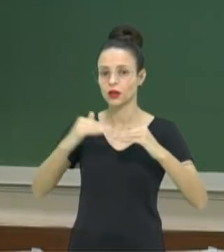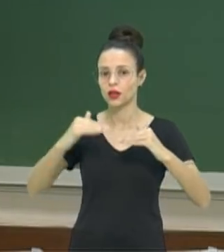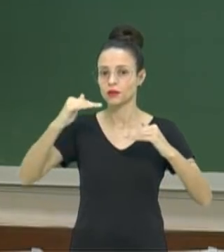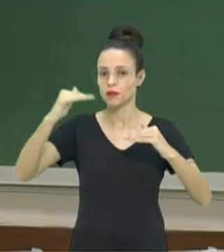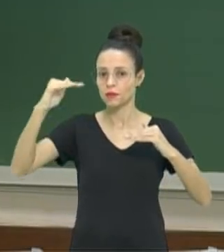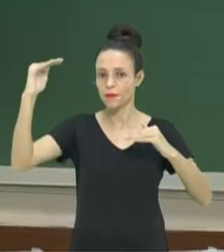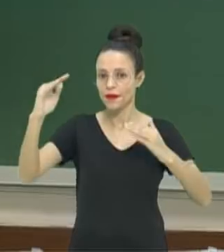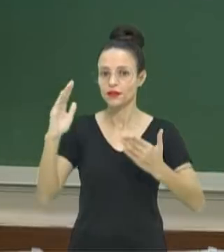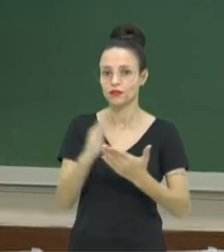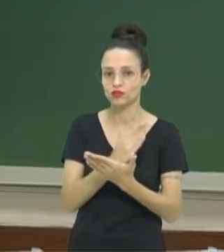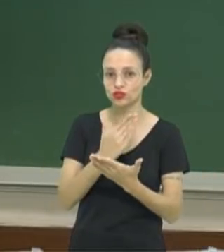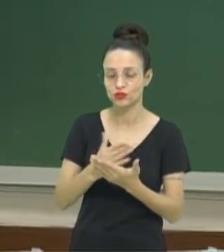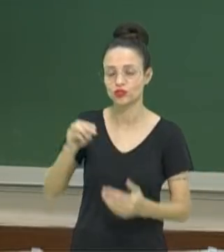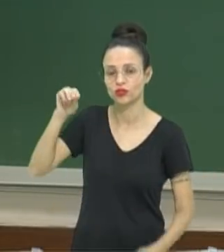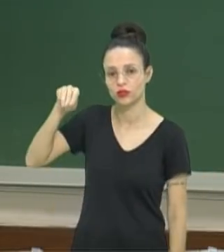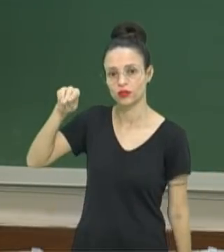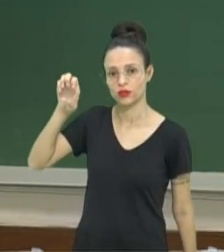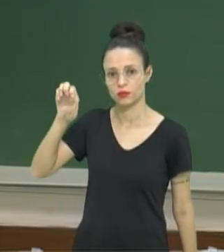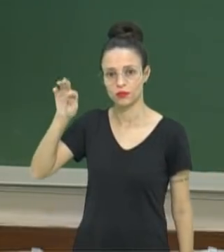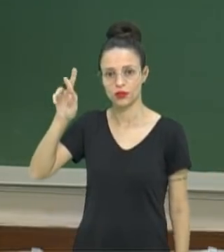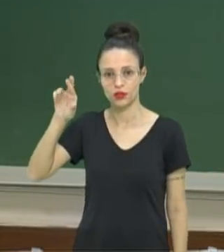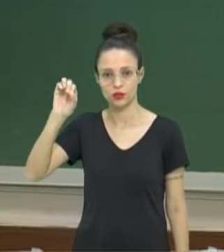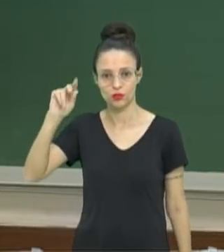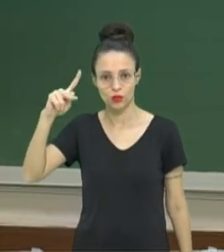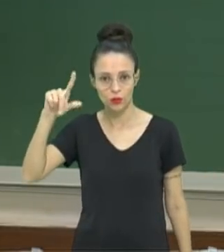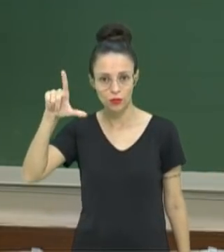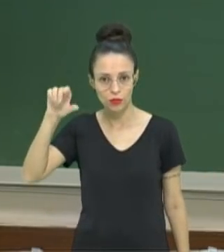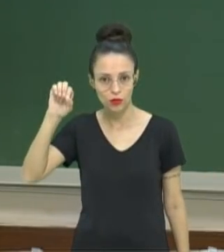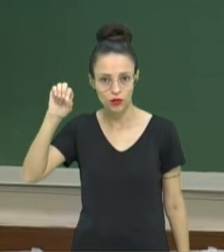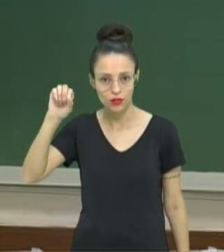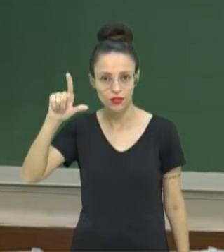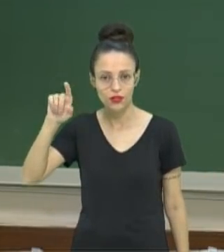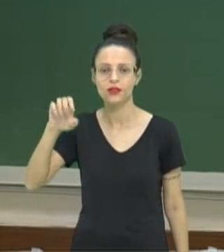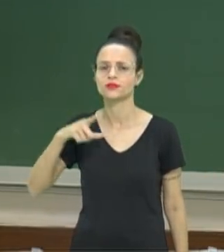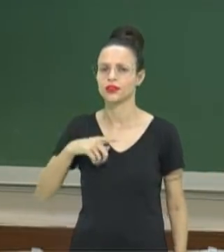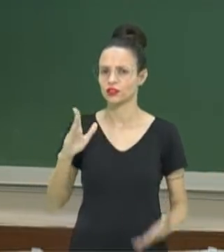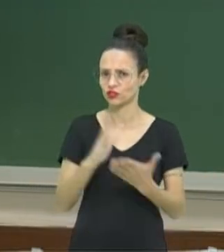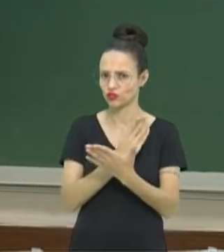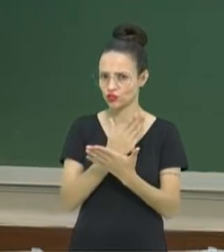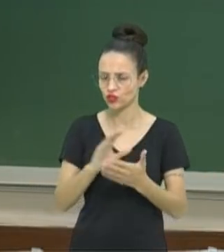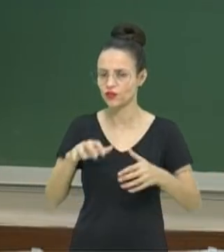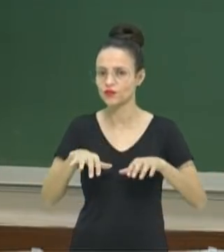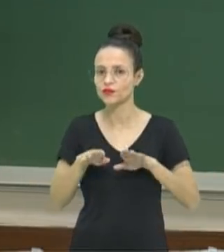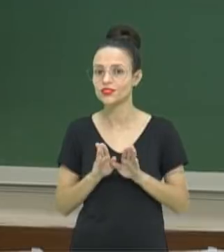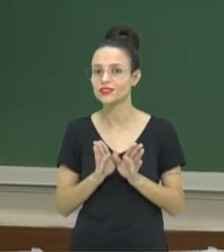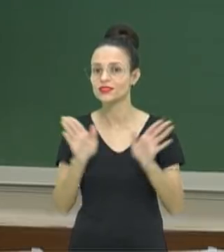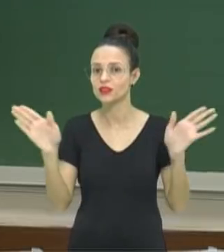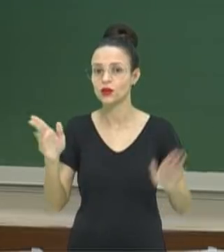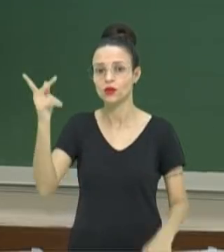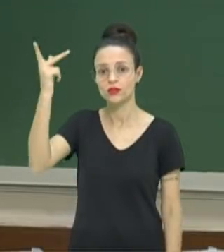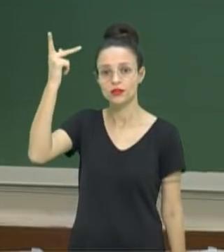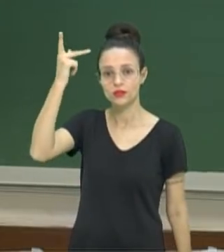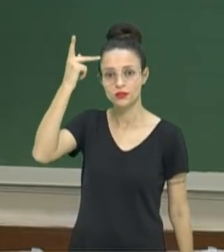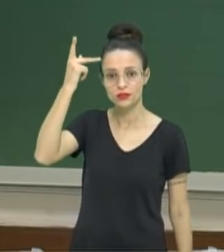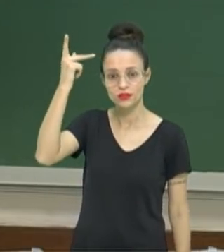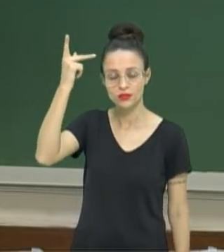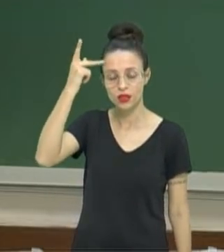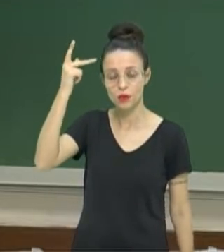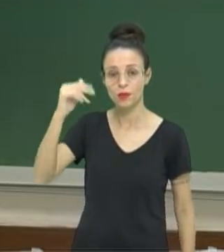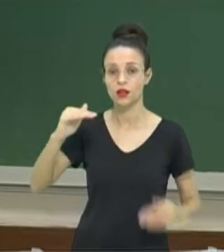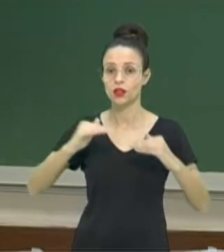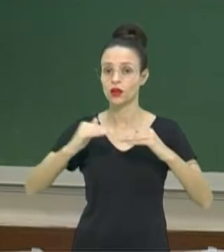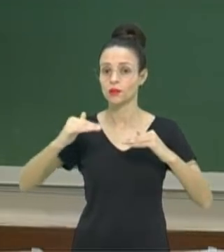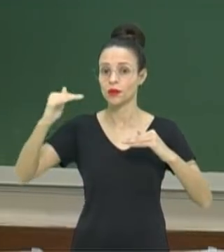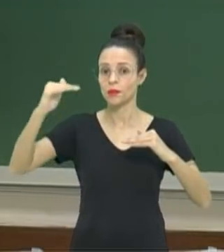subdivido a questão das metrópoles, lá lembra que eu tenho metrópoles, daí tenho subdivisões, né? São Paulo está na